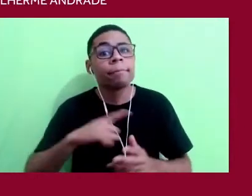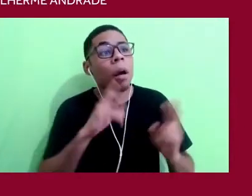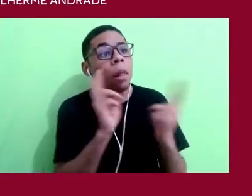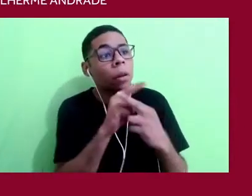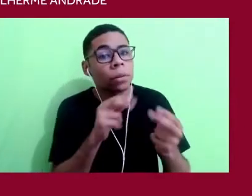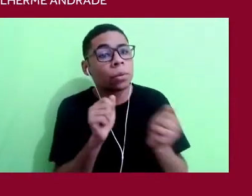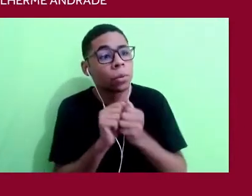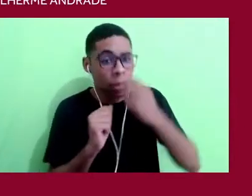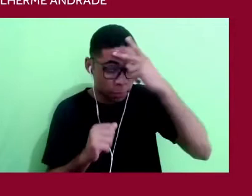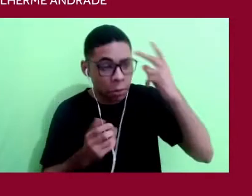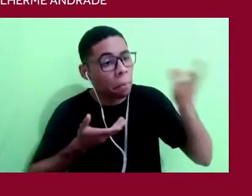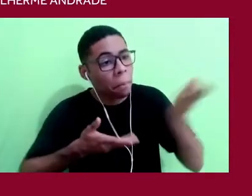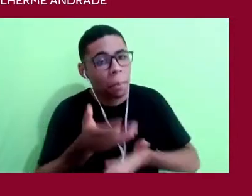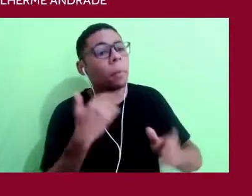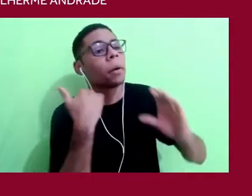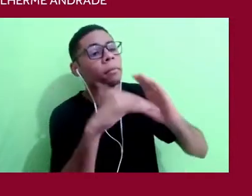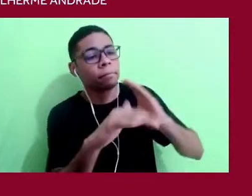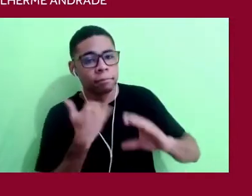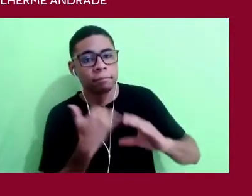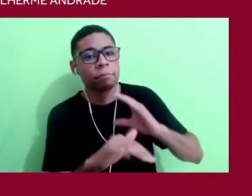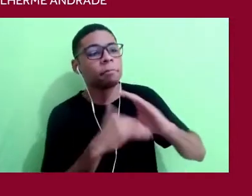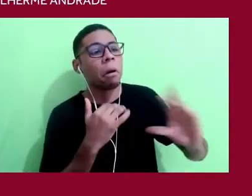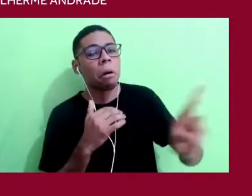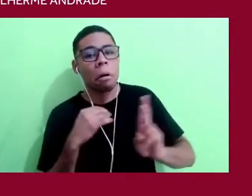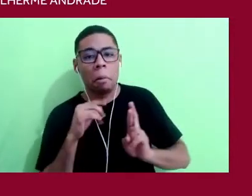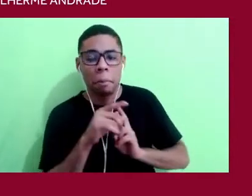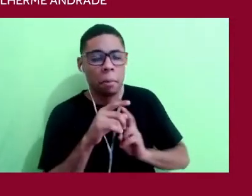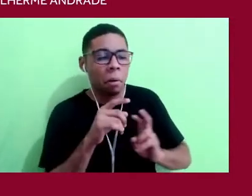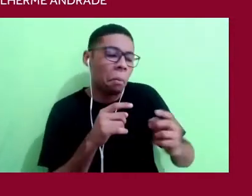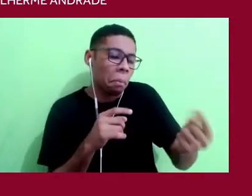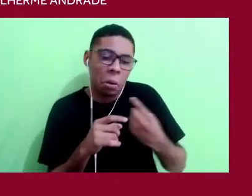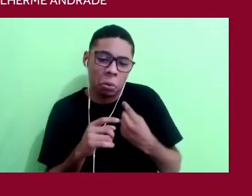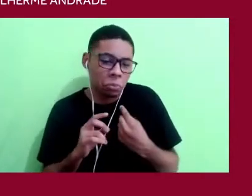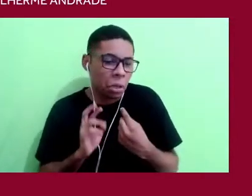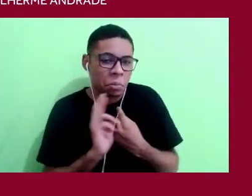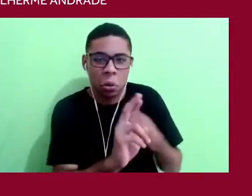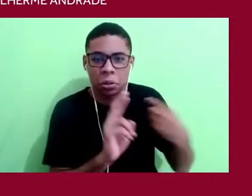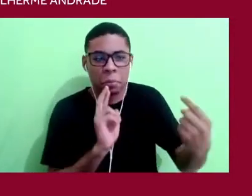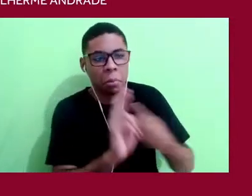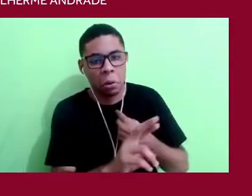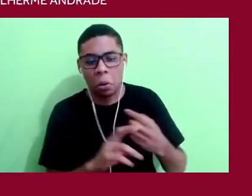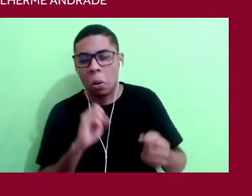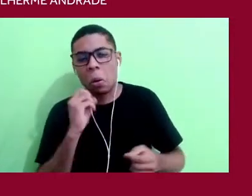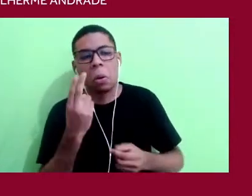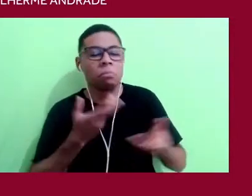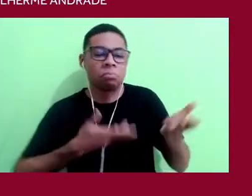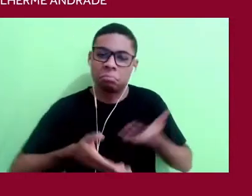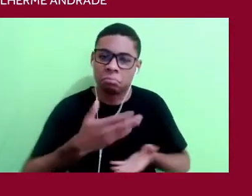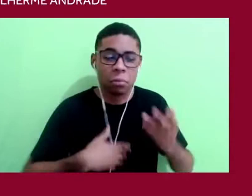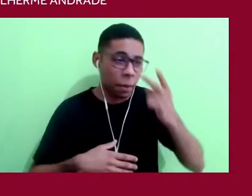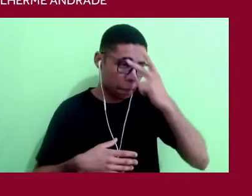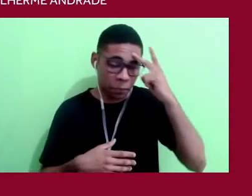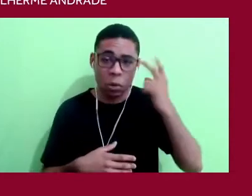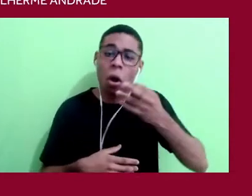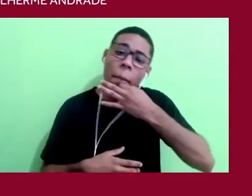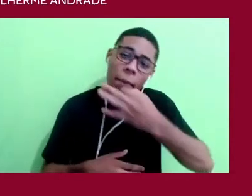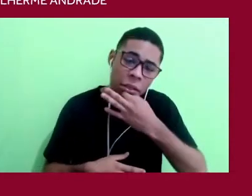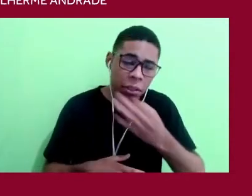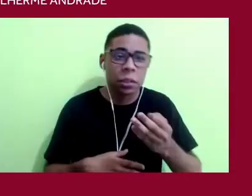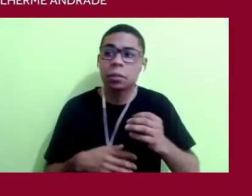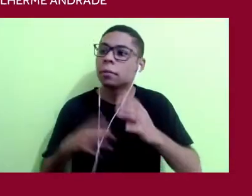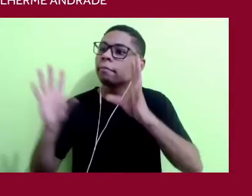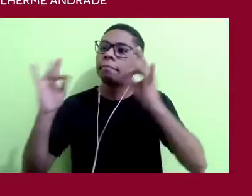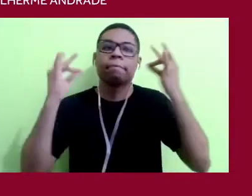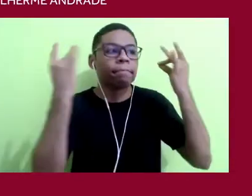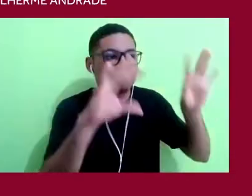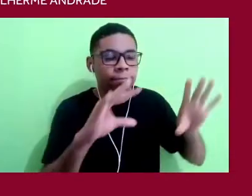pessoas nas mídias sociais. Né? Se a gente criou um conteúdo, as pessoas estão comentando, estão compartilhando, vamos ali